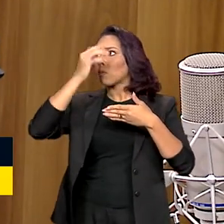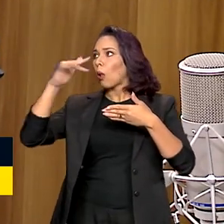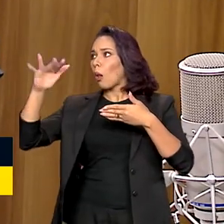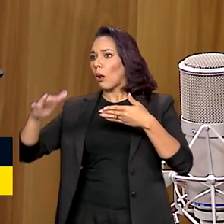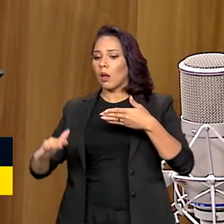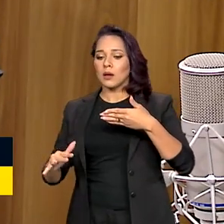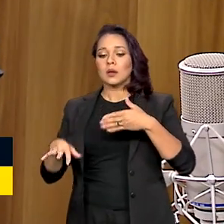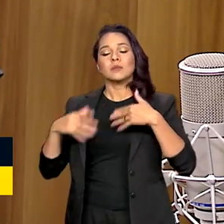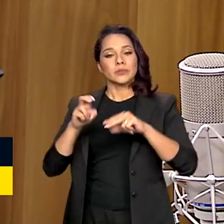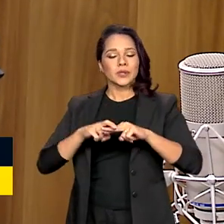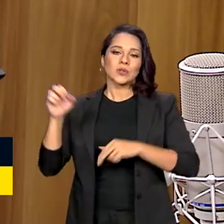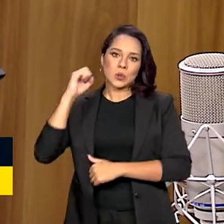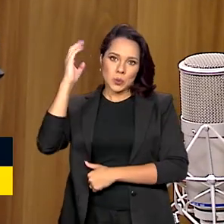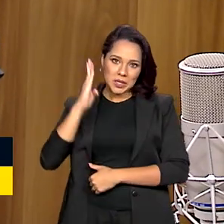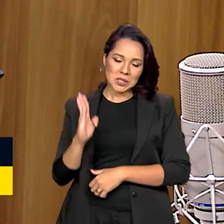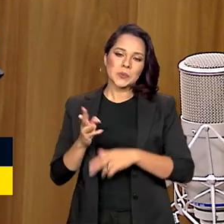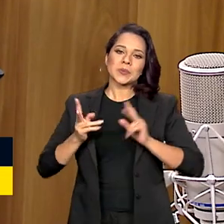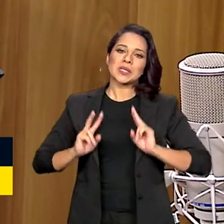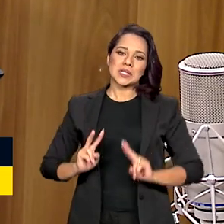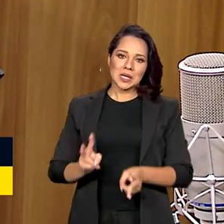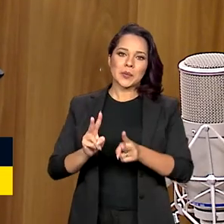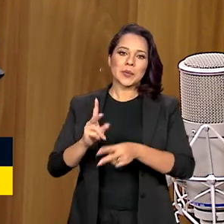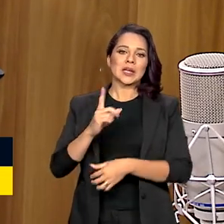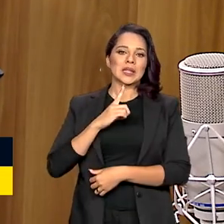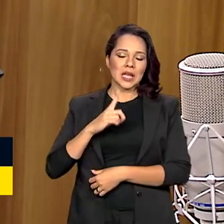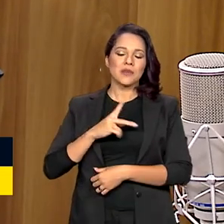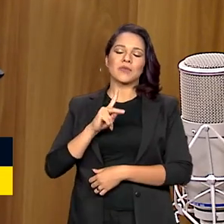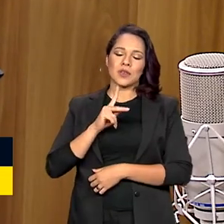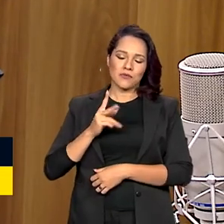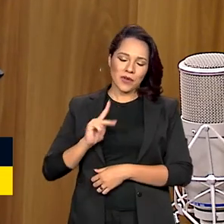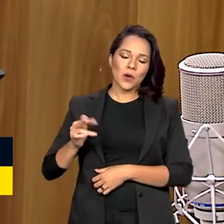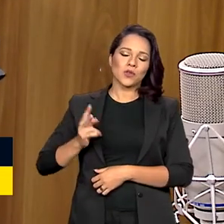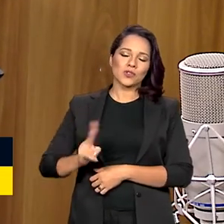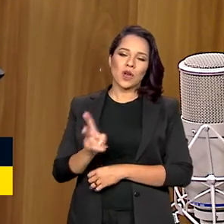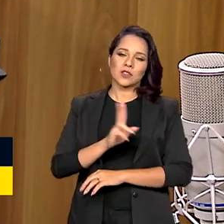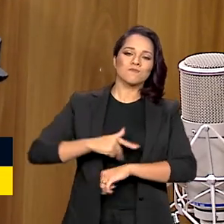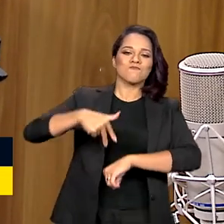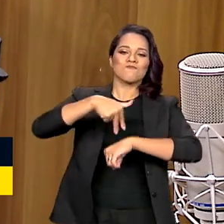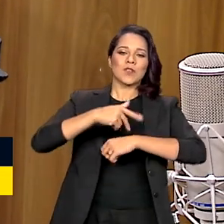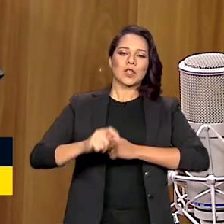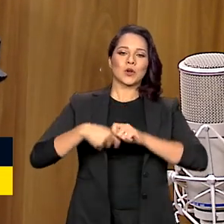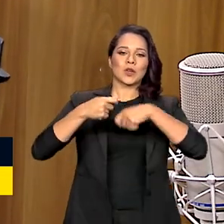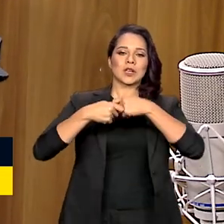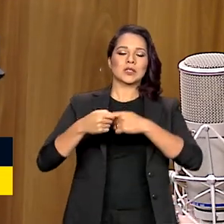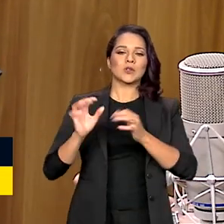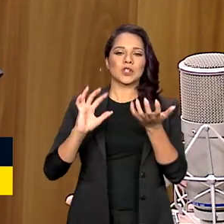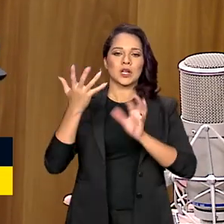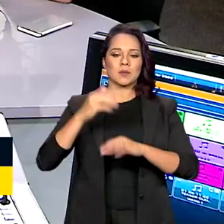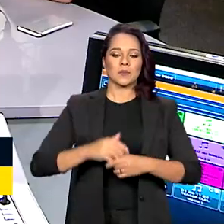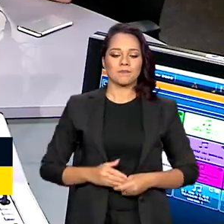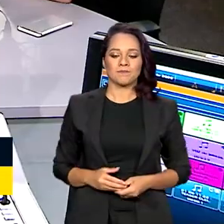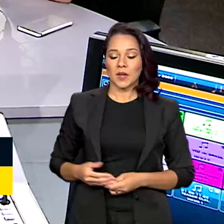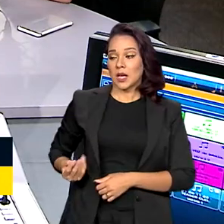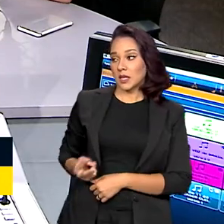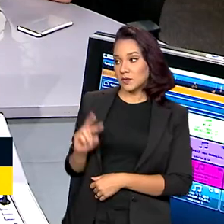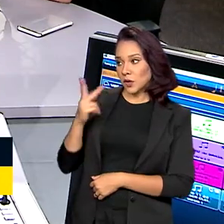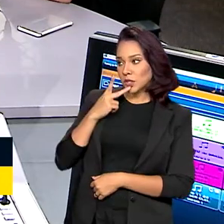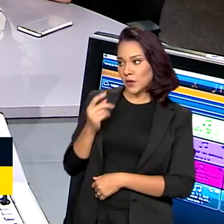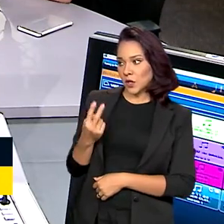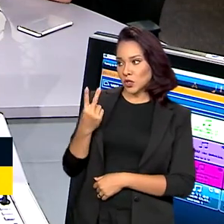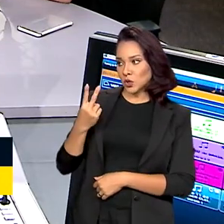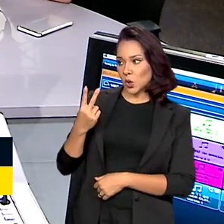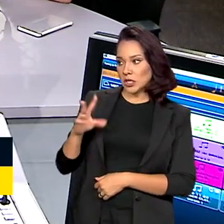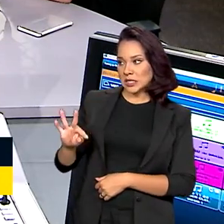Então, por isso que o Brasil sempre teve e continua tendo um protagonismo nas negociações de clima. E desse valor que o senhor falou de